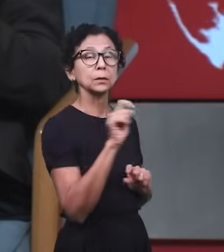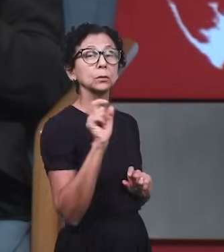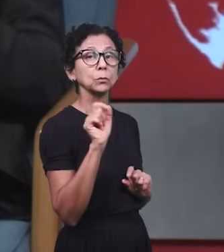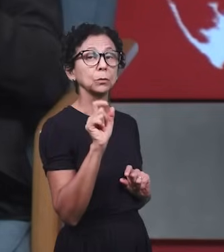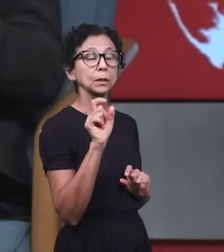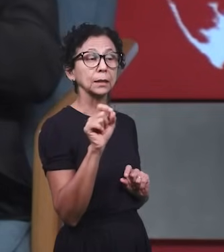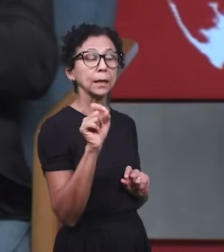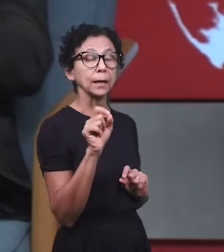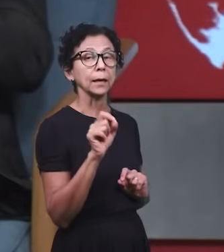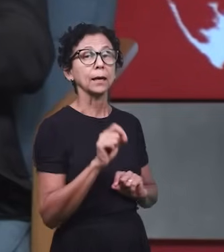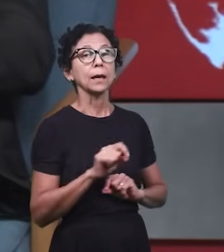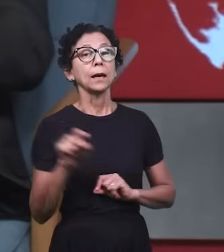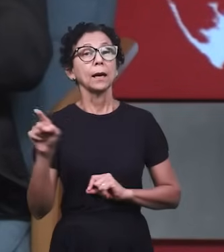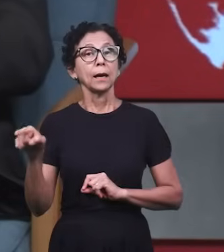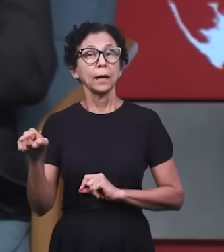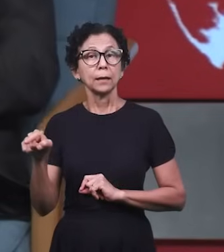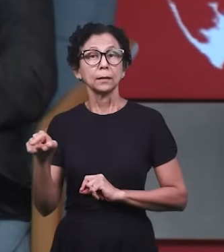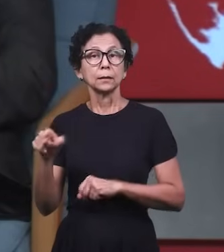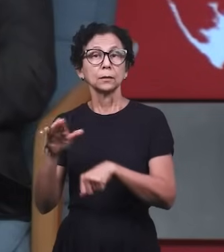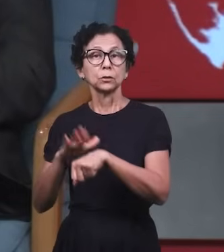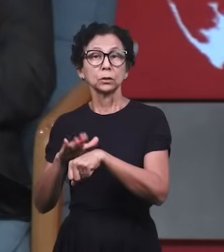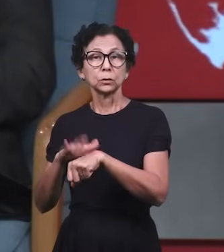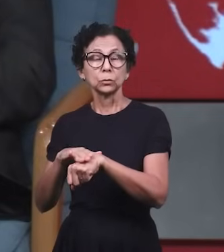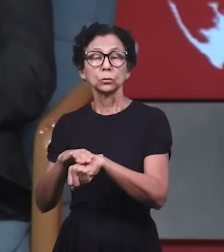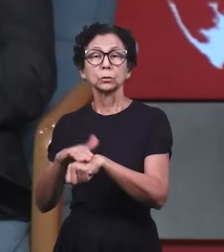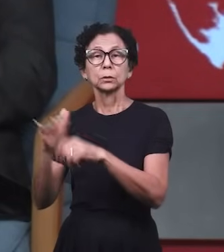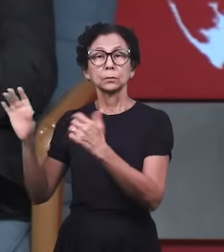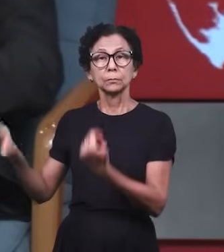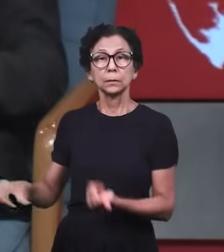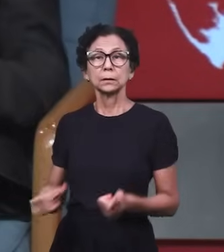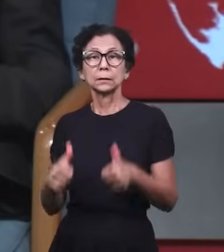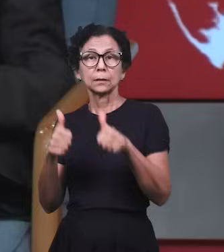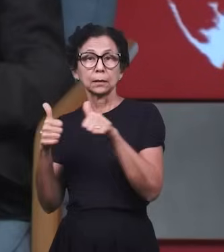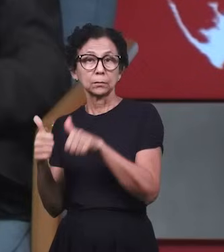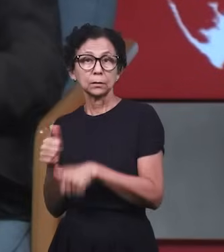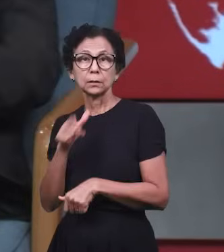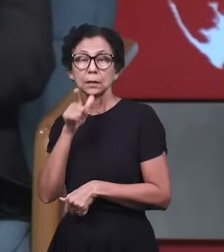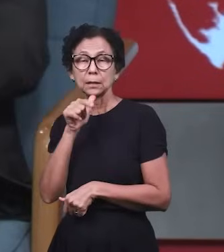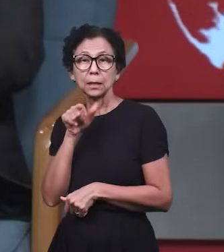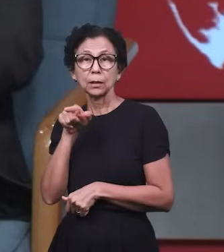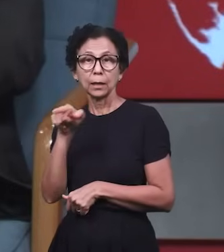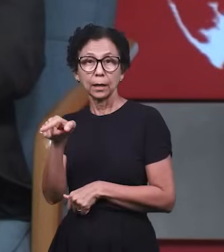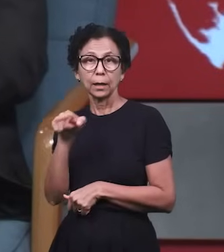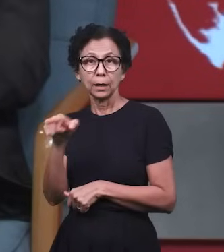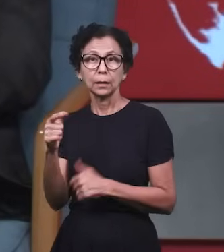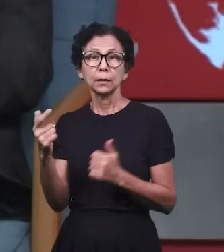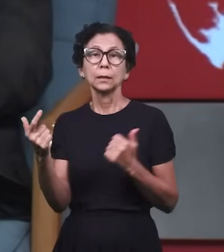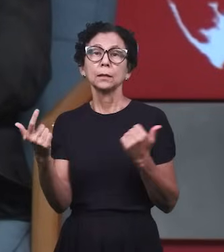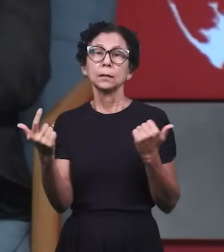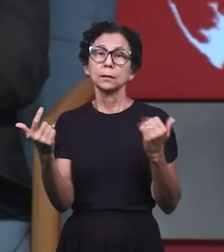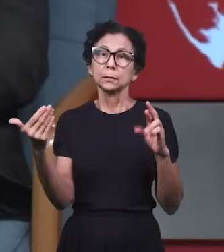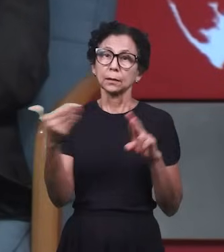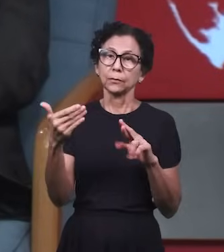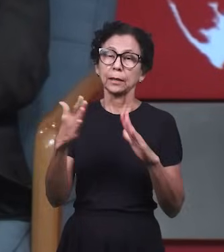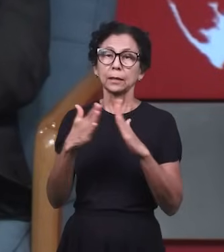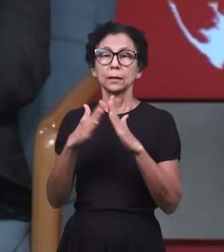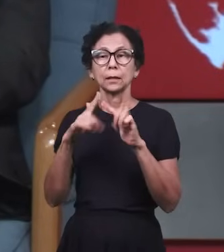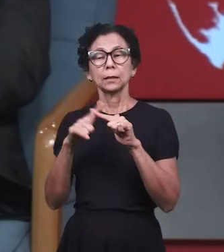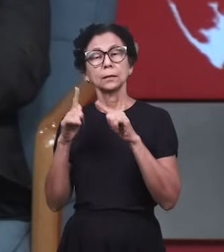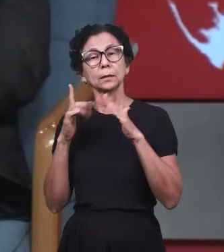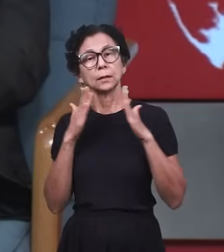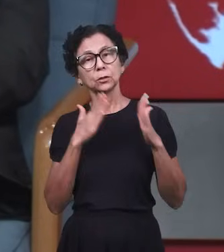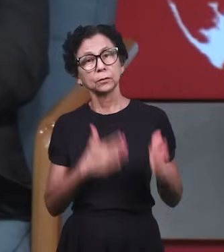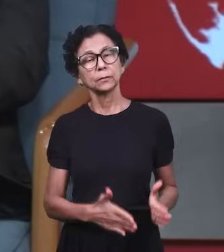nas águas, por quê? Porque ele ali é tipo da igreja. Então, todos os acontecimentos do ministério de